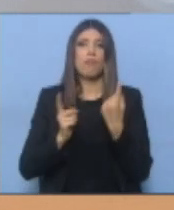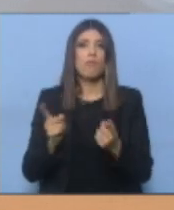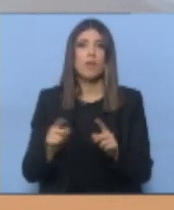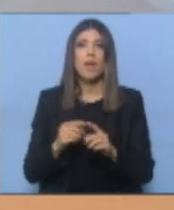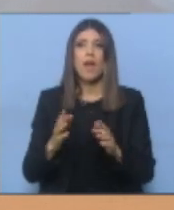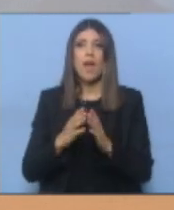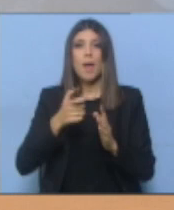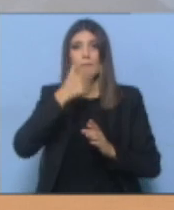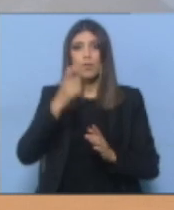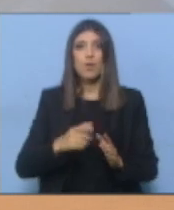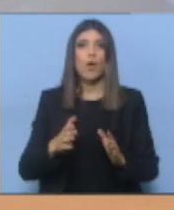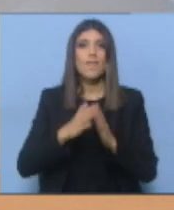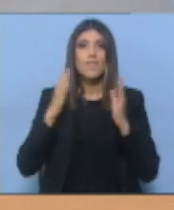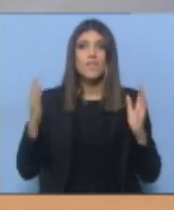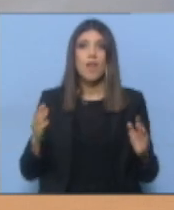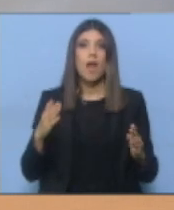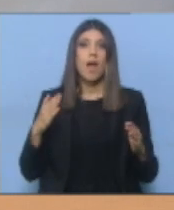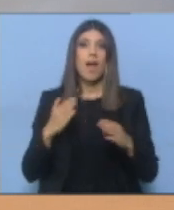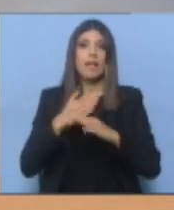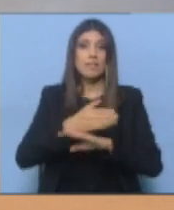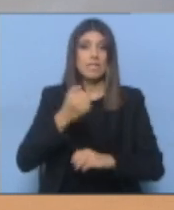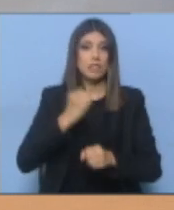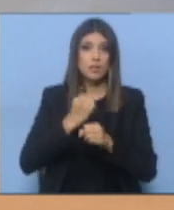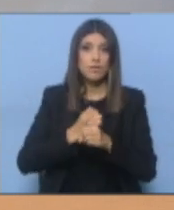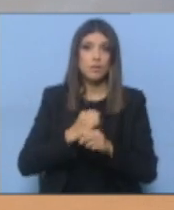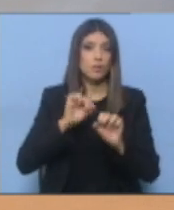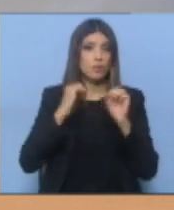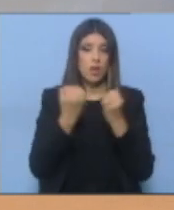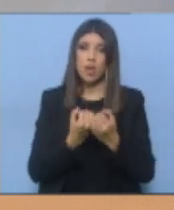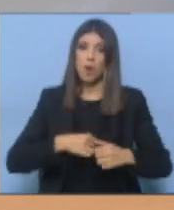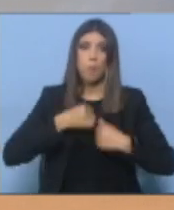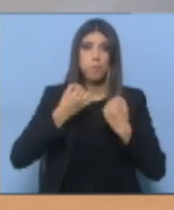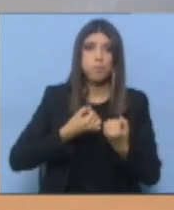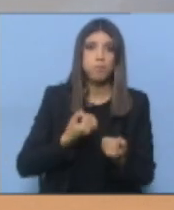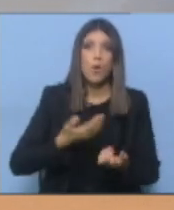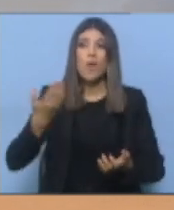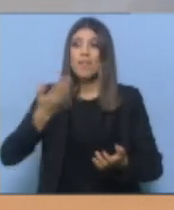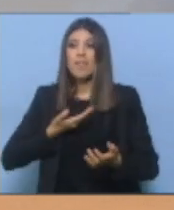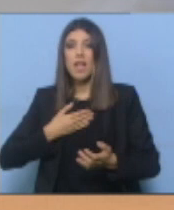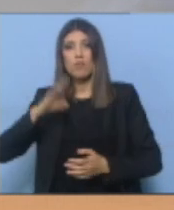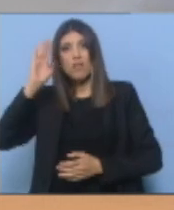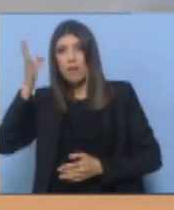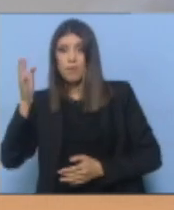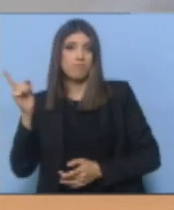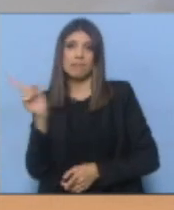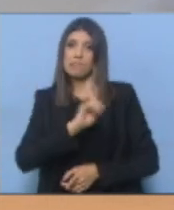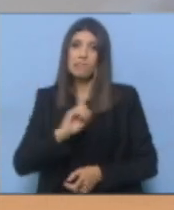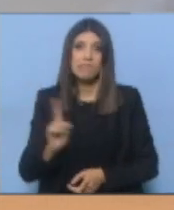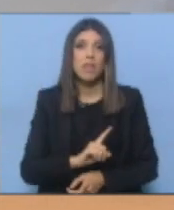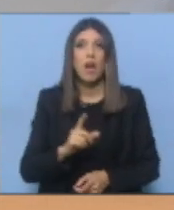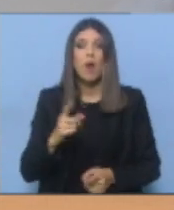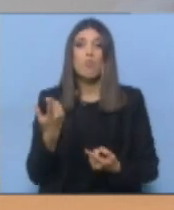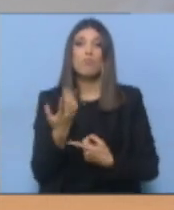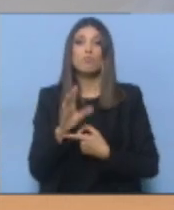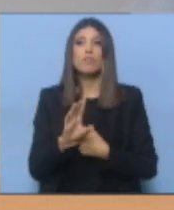mais vulneráveis, não têm acesso aos serviços sociais, não sabem os seus direitos, e muitas destas questões